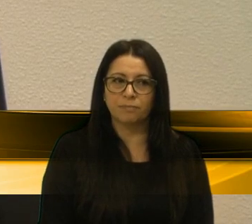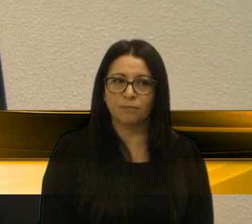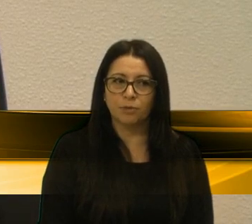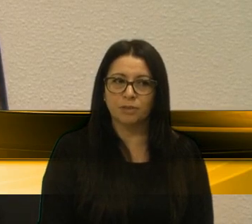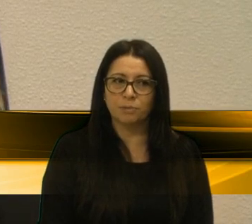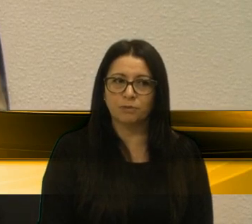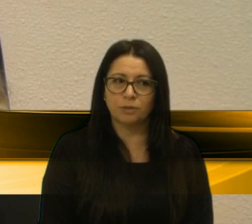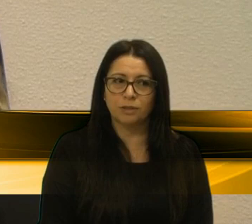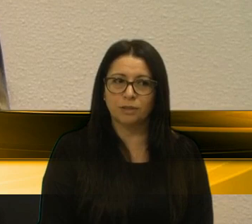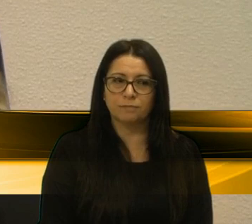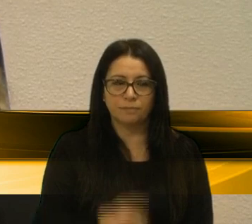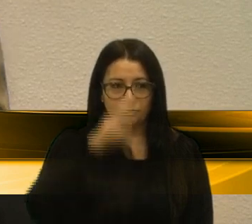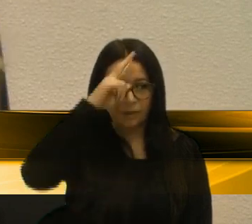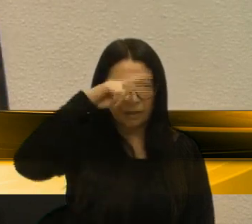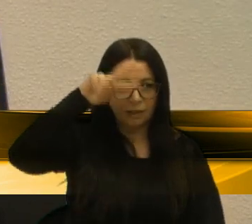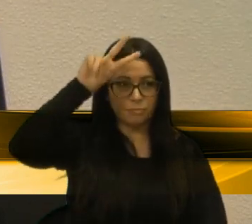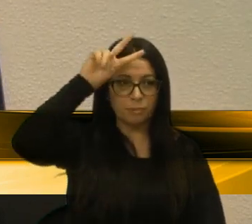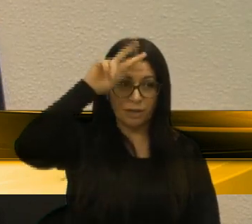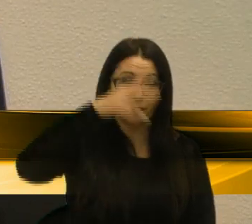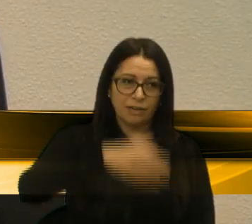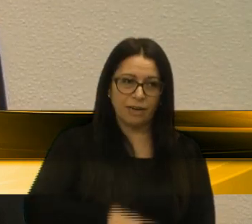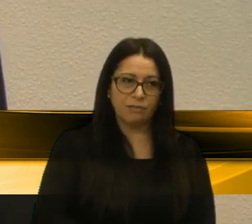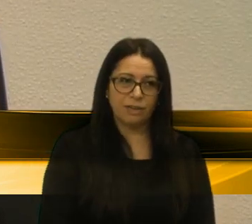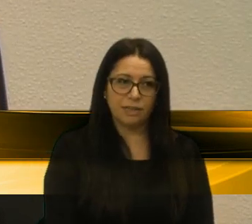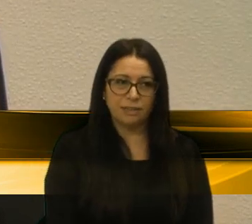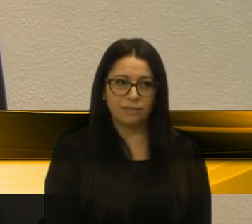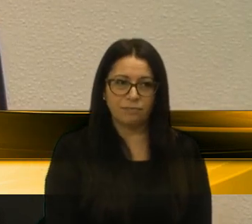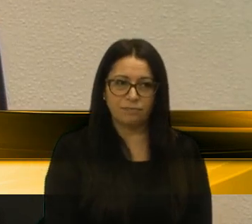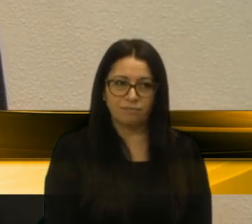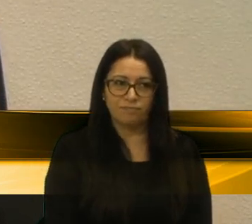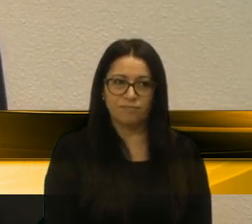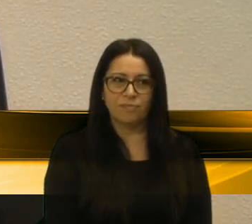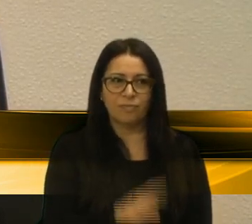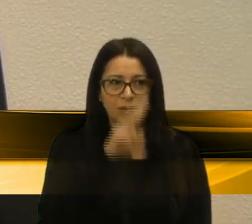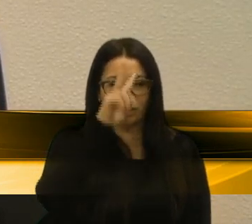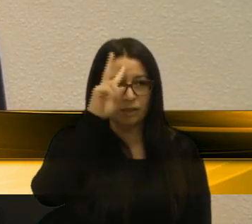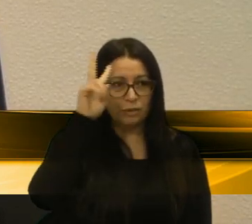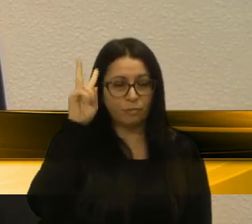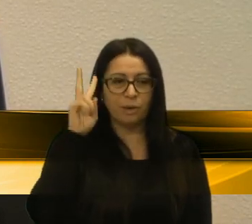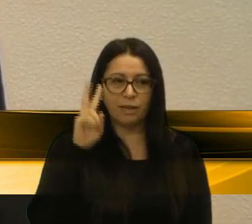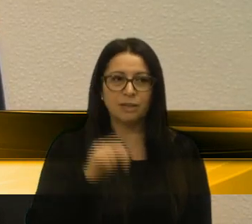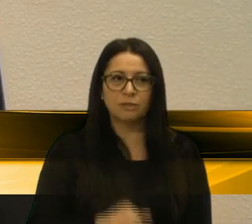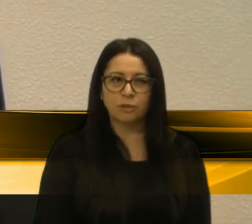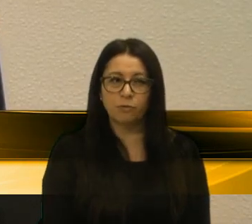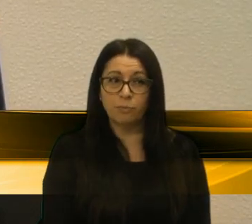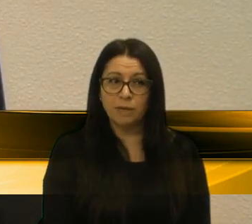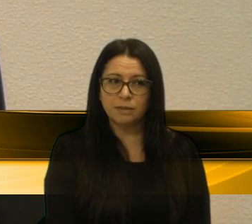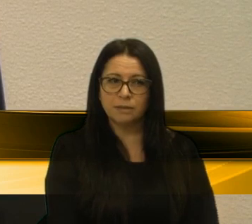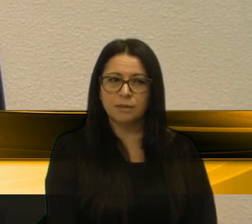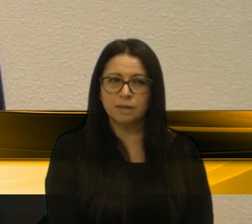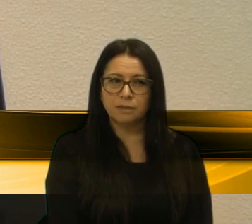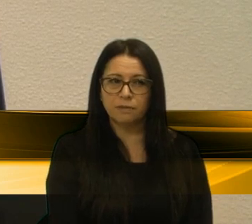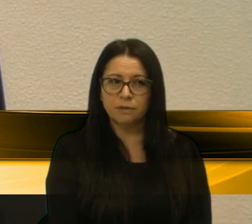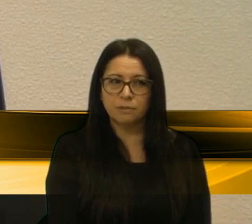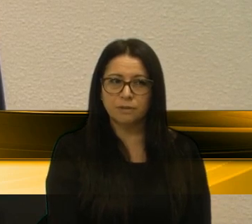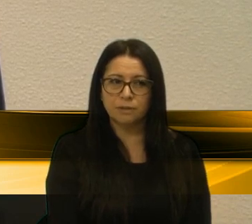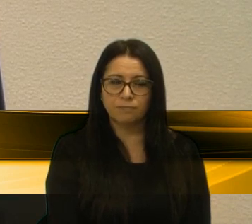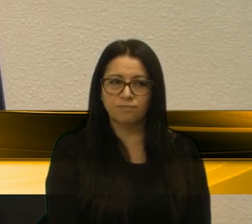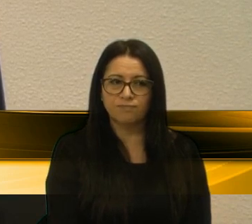Vereador Edson. Está? Velocino, voto favorável? Sim.